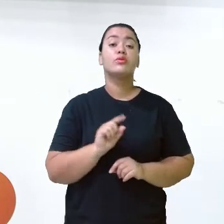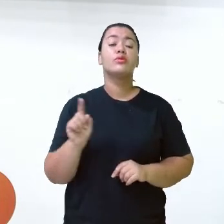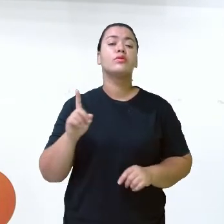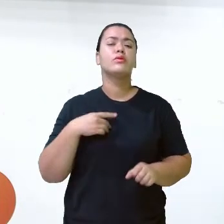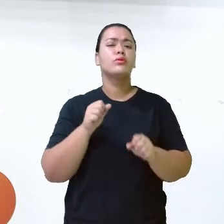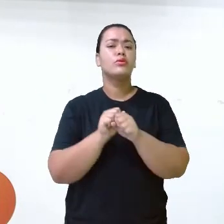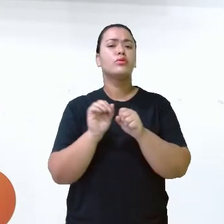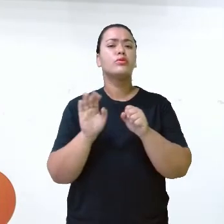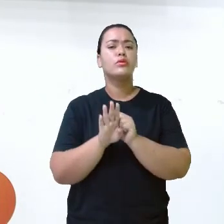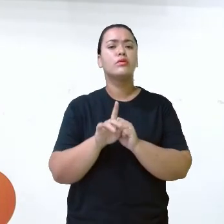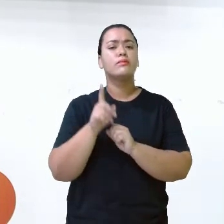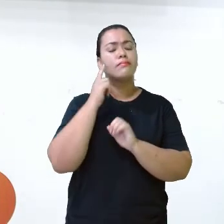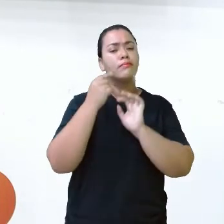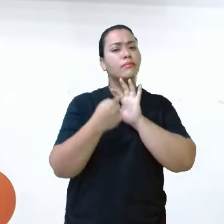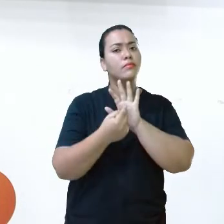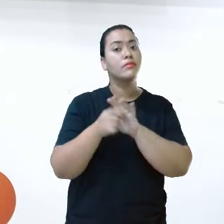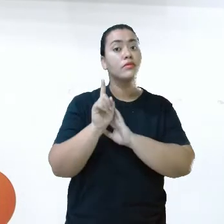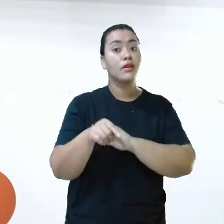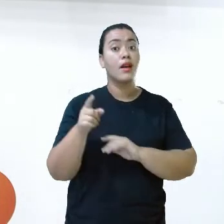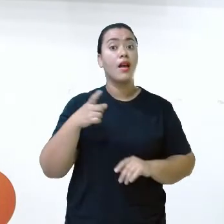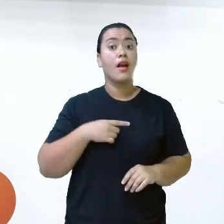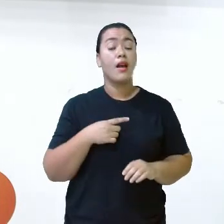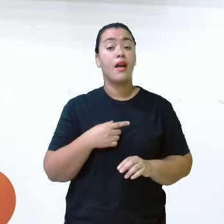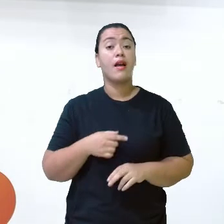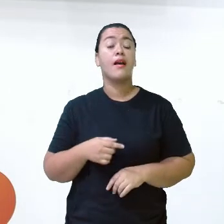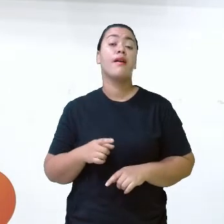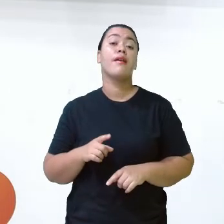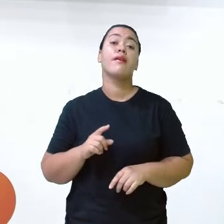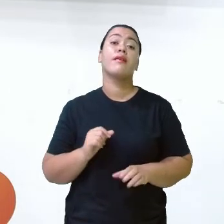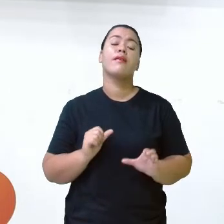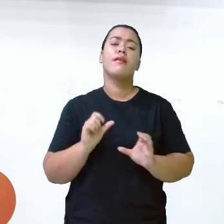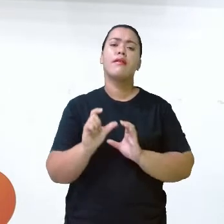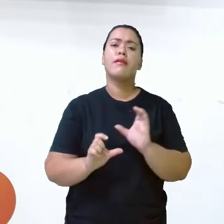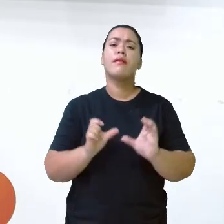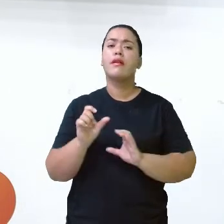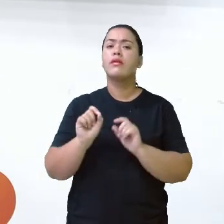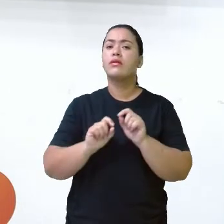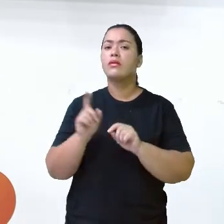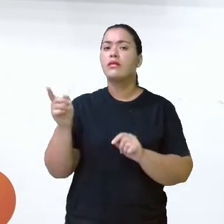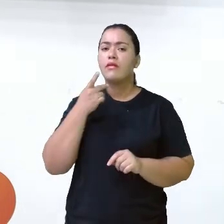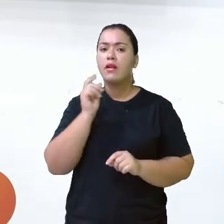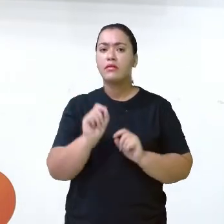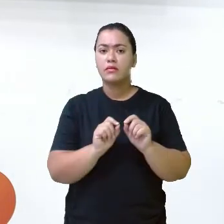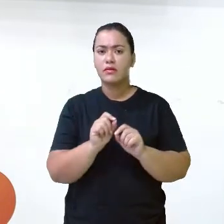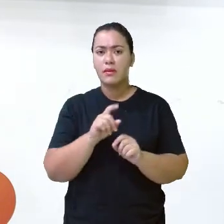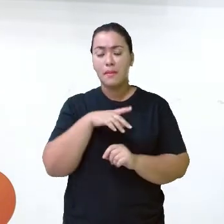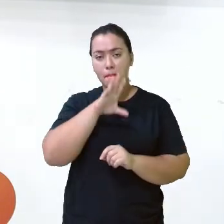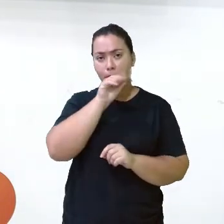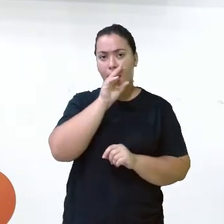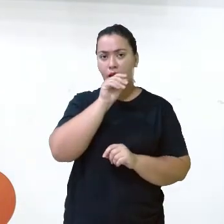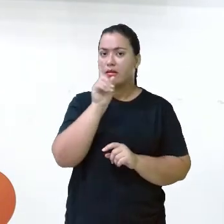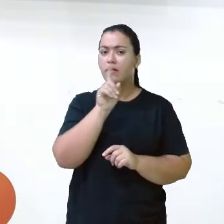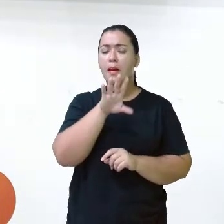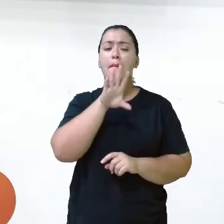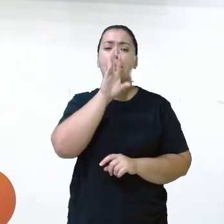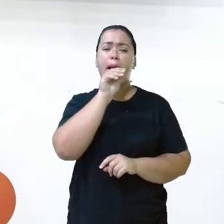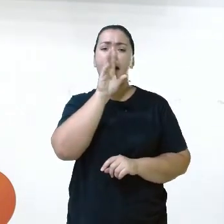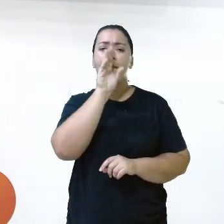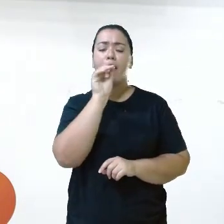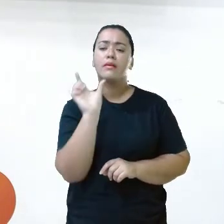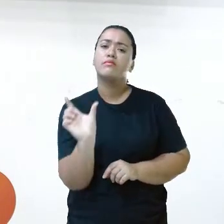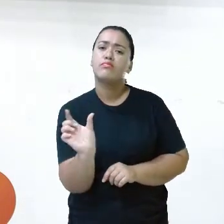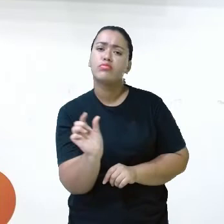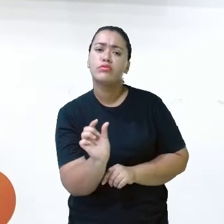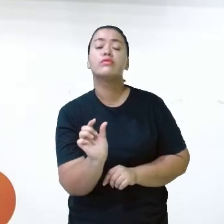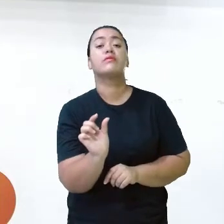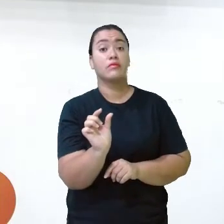está demonstrando, né? Ele variou, mostrando a você que eu não estou falando de qualquer pato. Ele é um pato